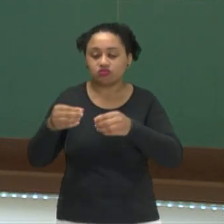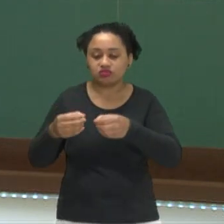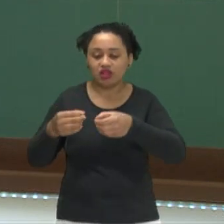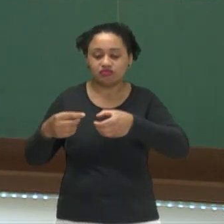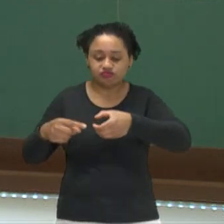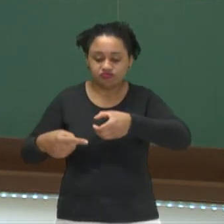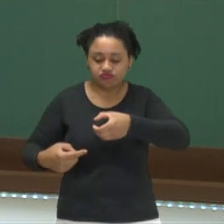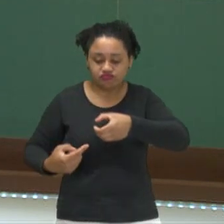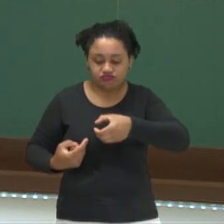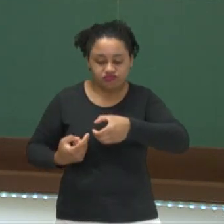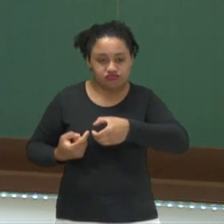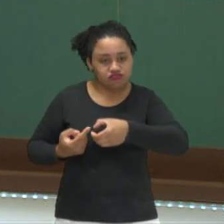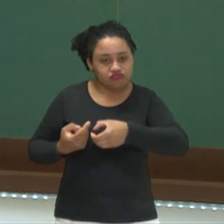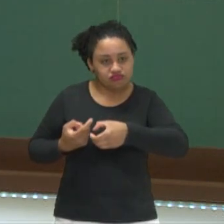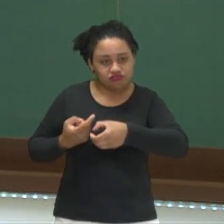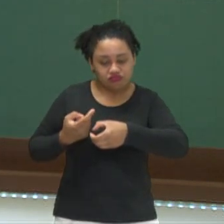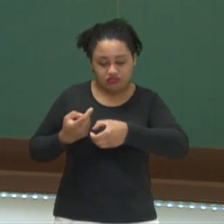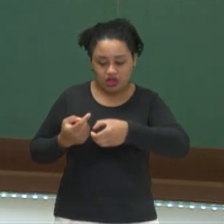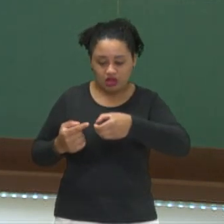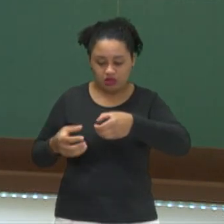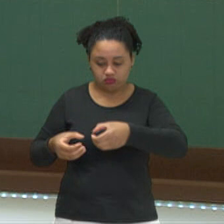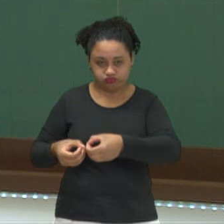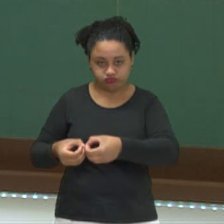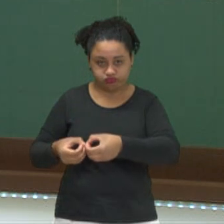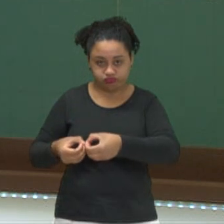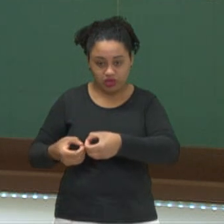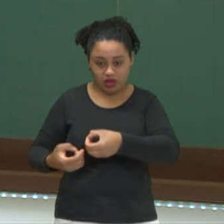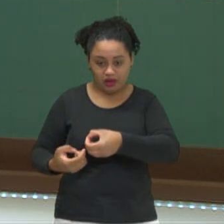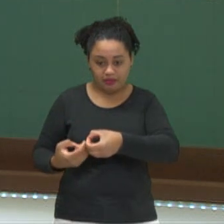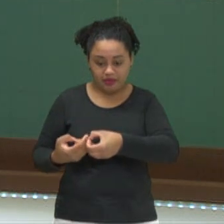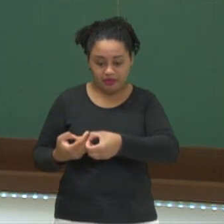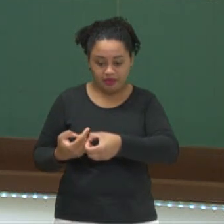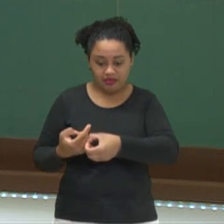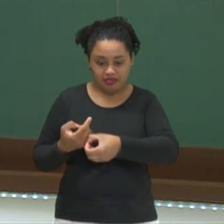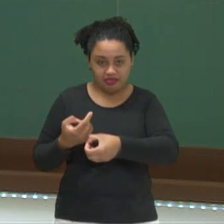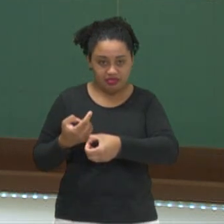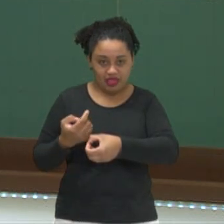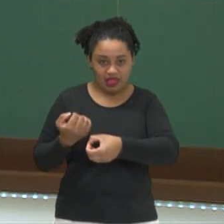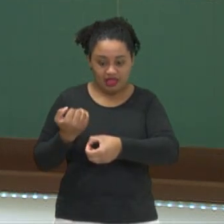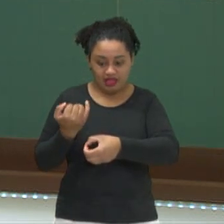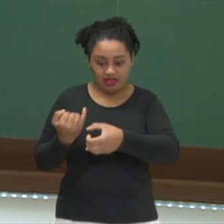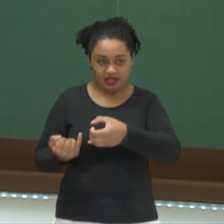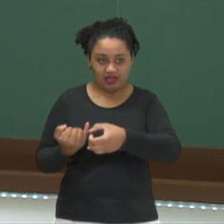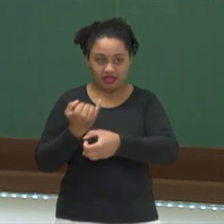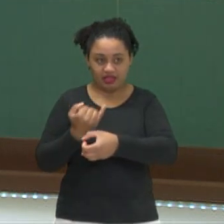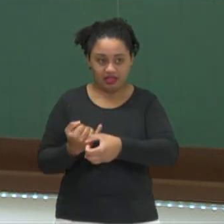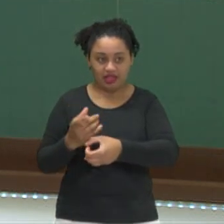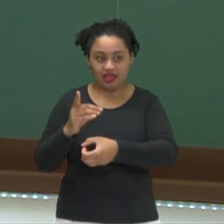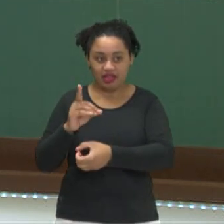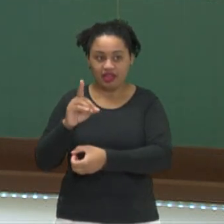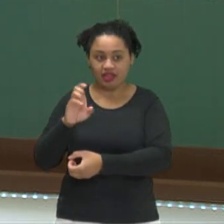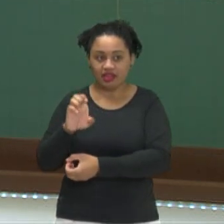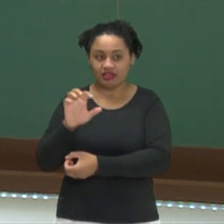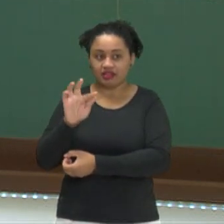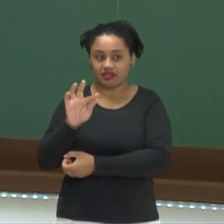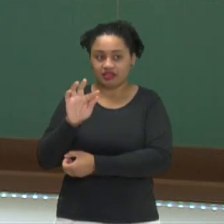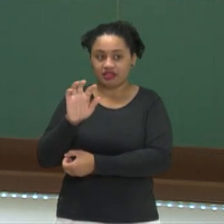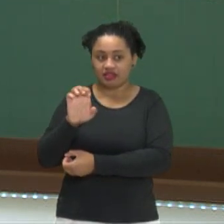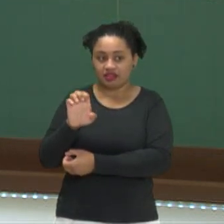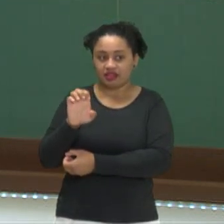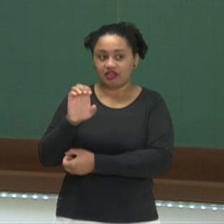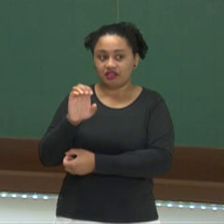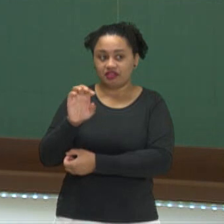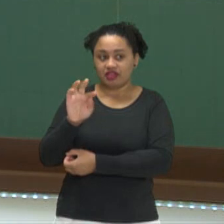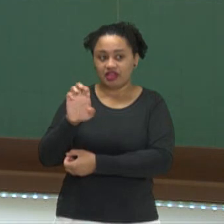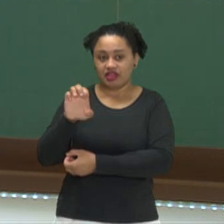homem e vai chegar até os ductos deferentes. Então, lembra que não é diferente não, tá? Não tô falando errado. É